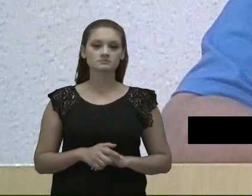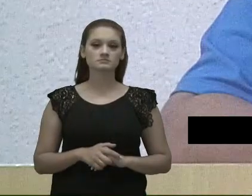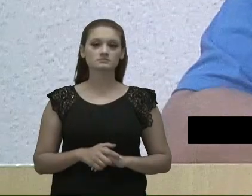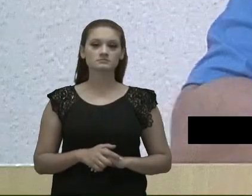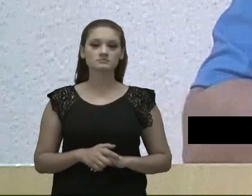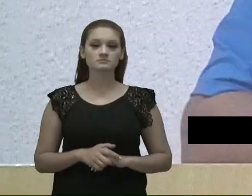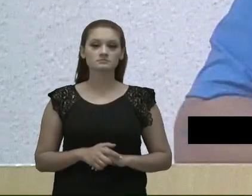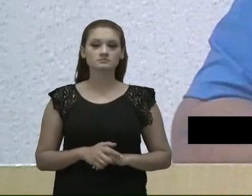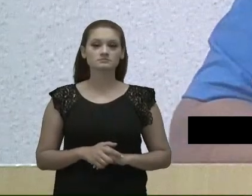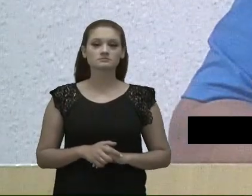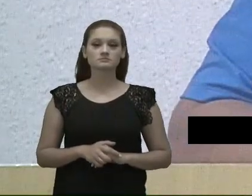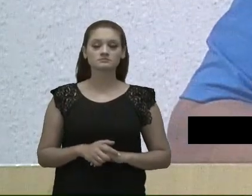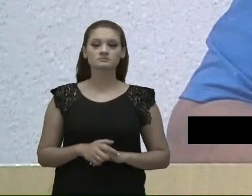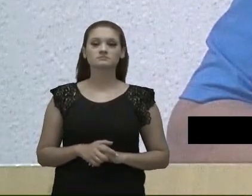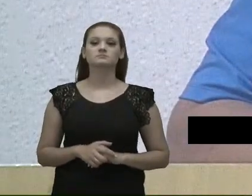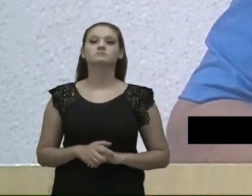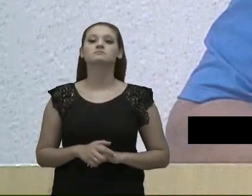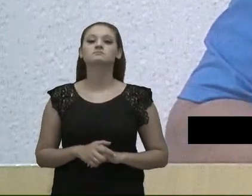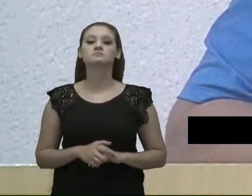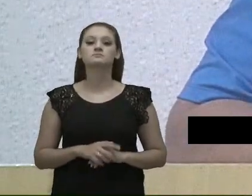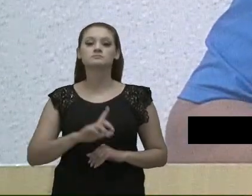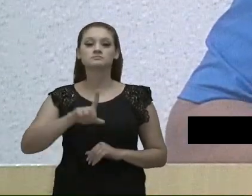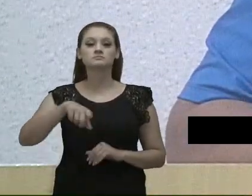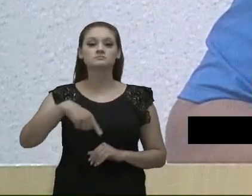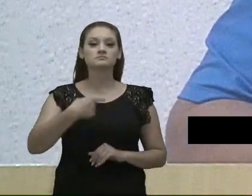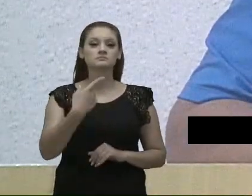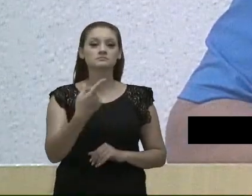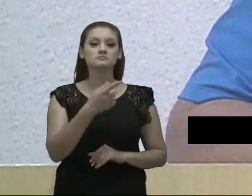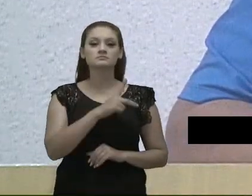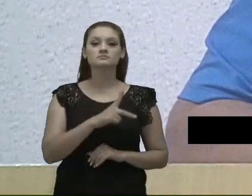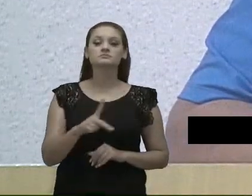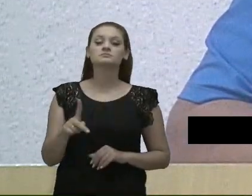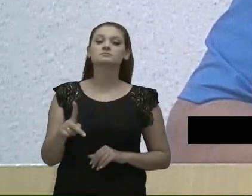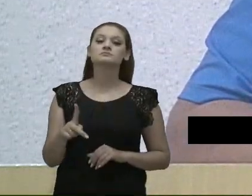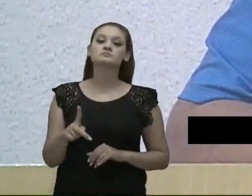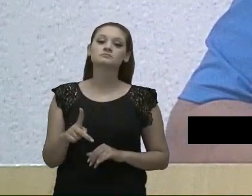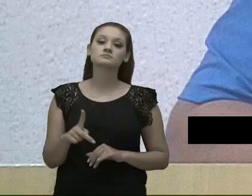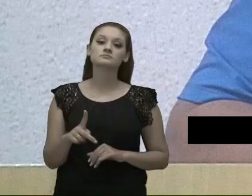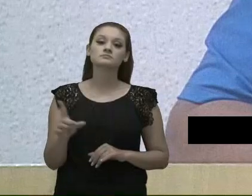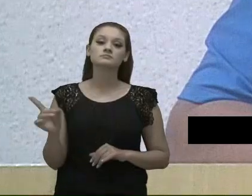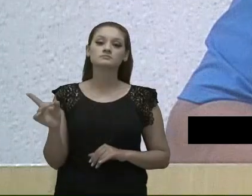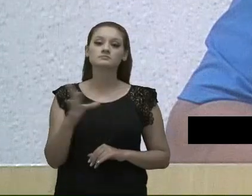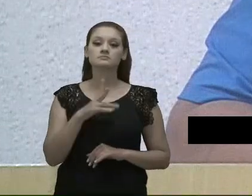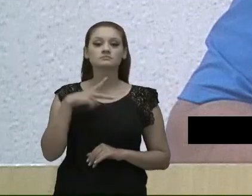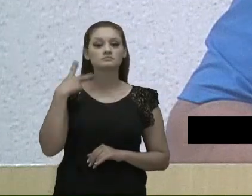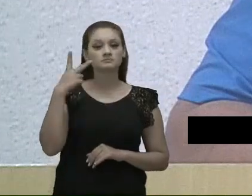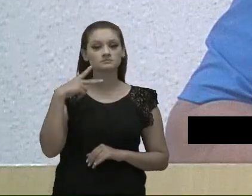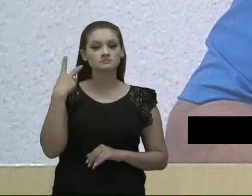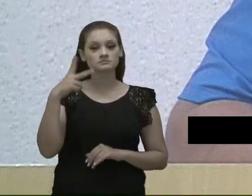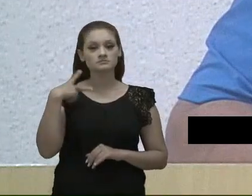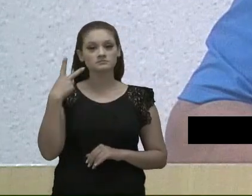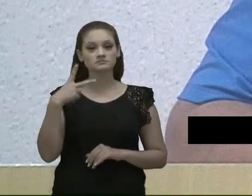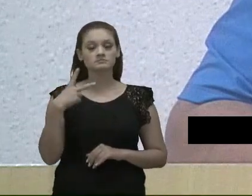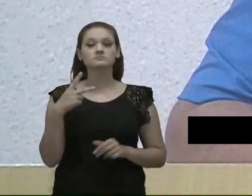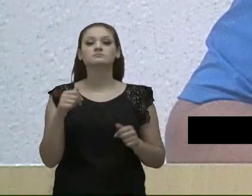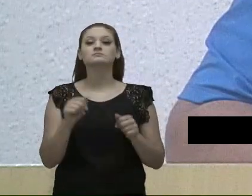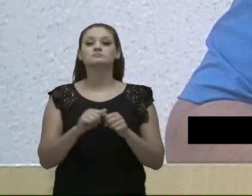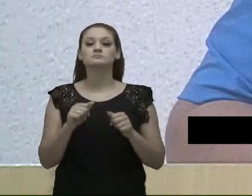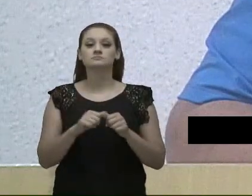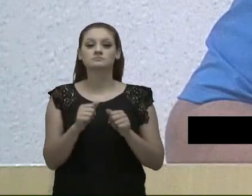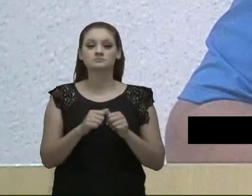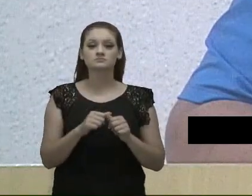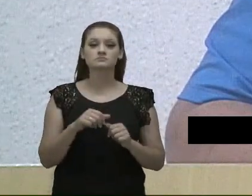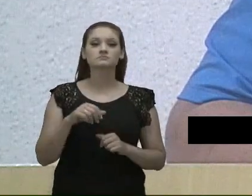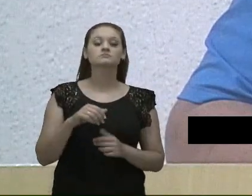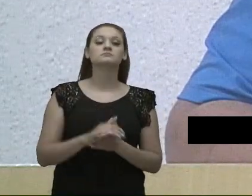depois, sugerir ao presidente... e aos nobres vereadores, que a gente possa também fazer uma deliberação sobre a